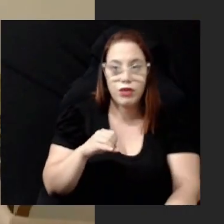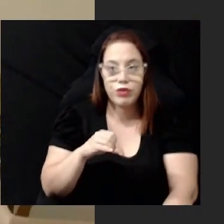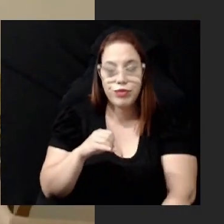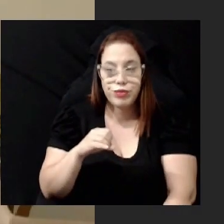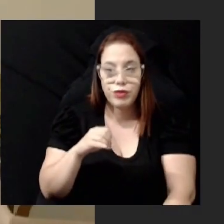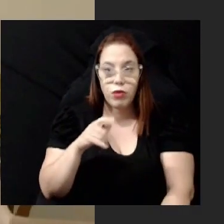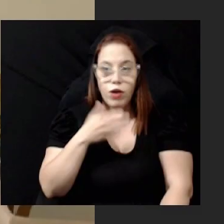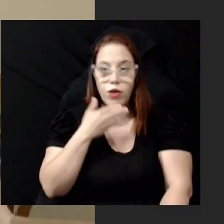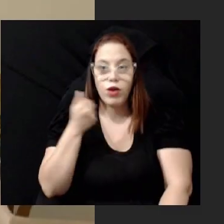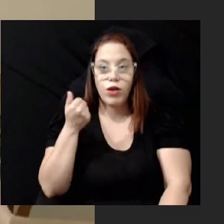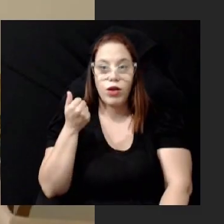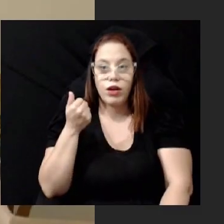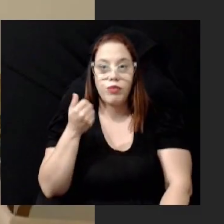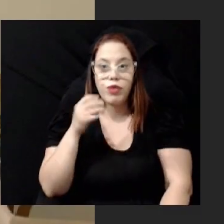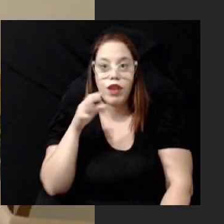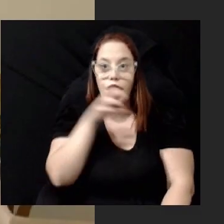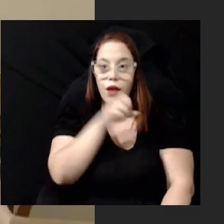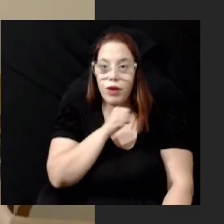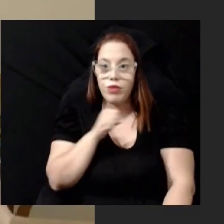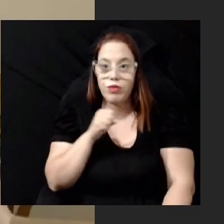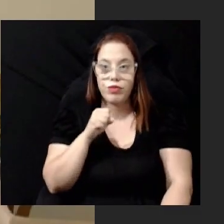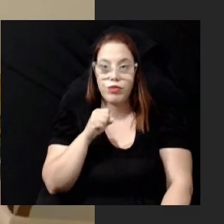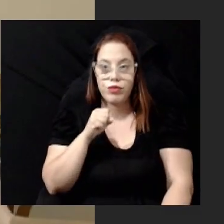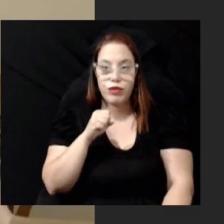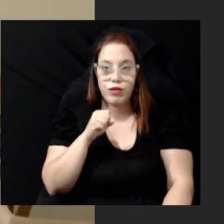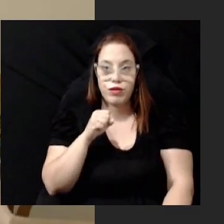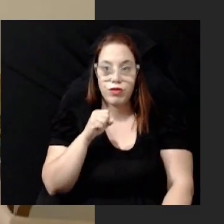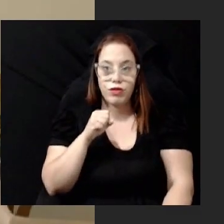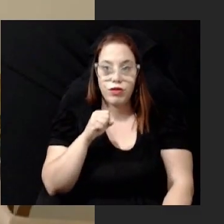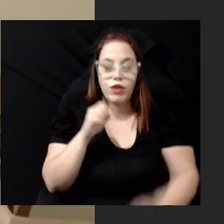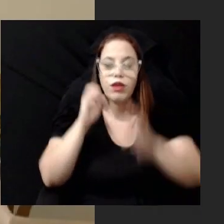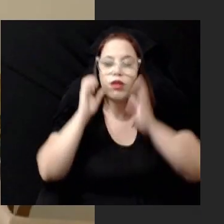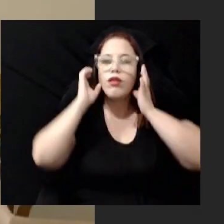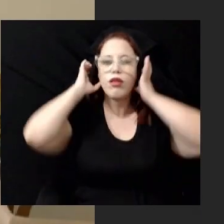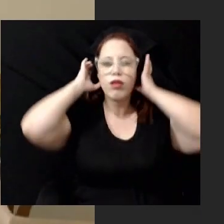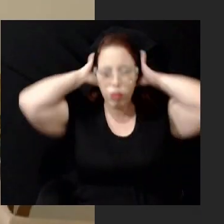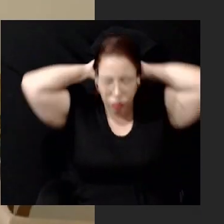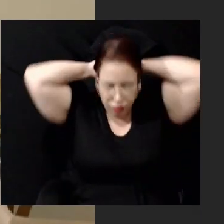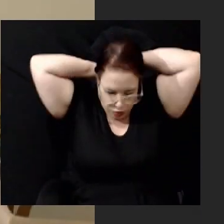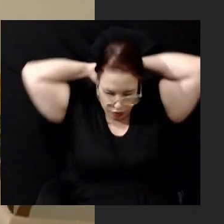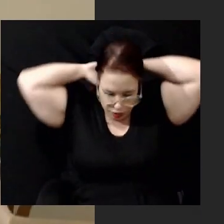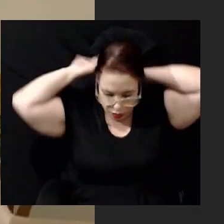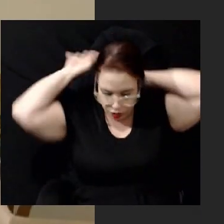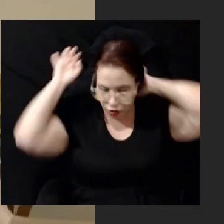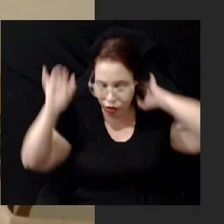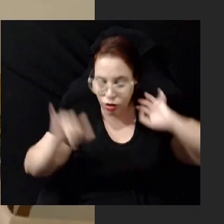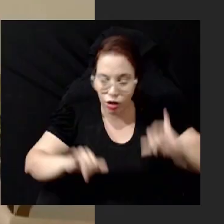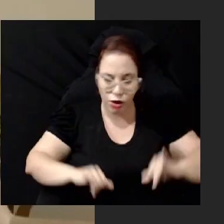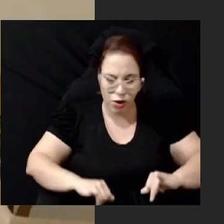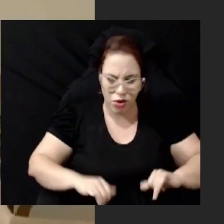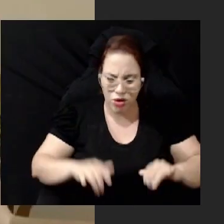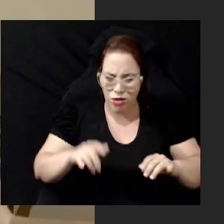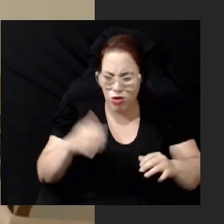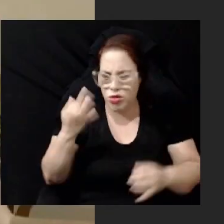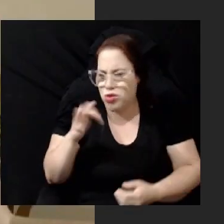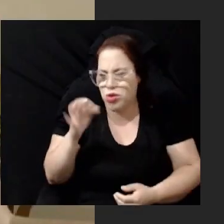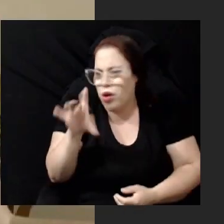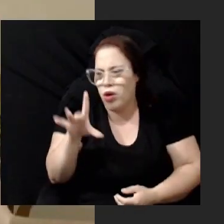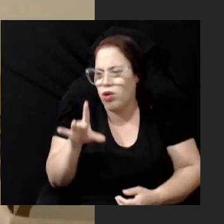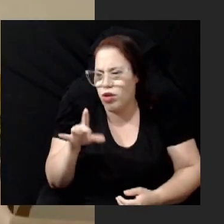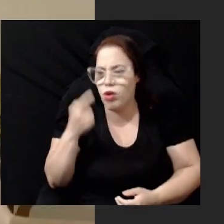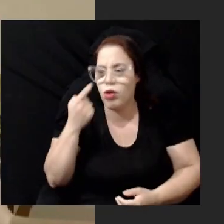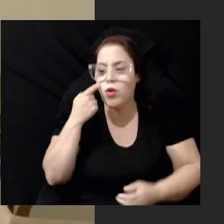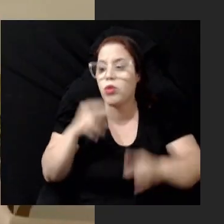uma melhora no início, mas rapidamente isso progride para uma dor refratária. Mas é muito difícil, só pela